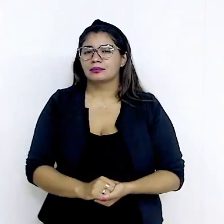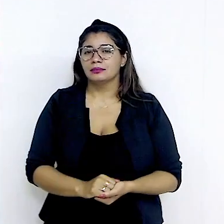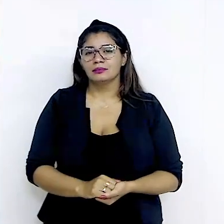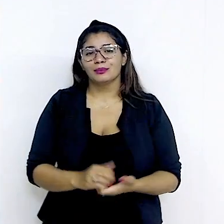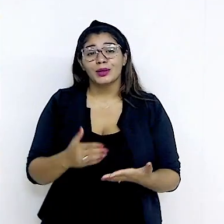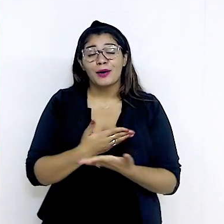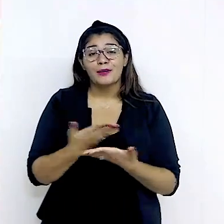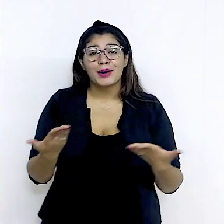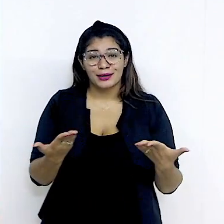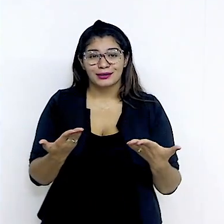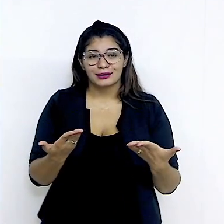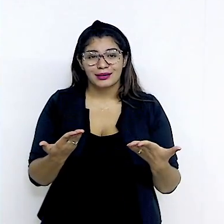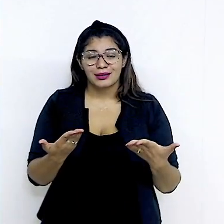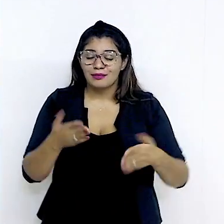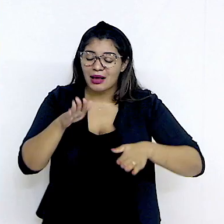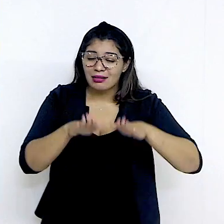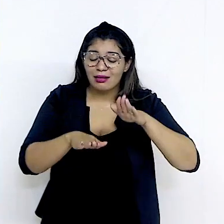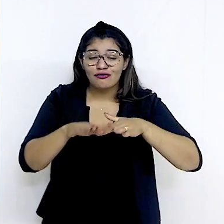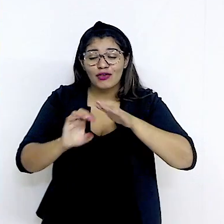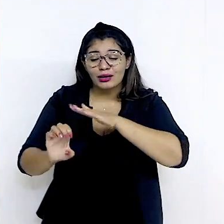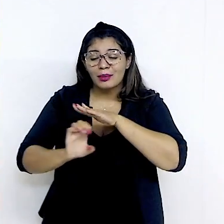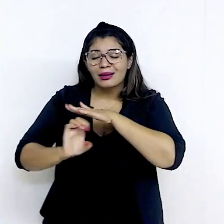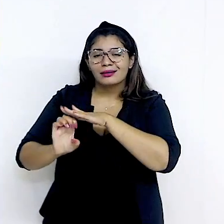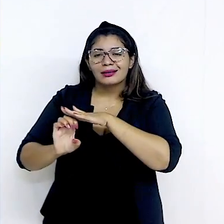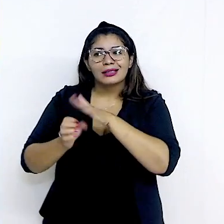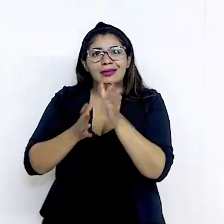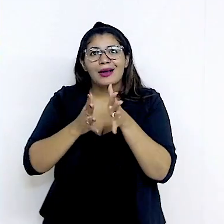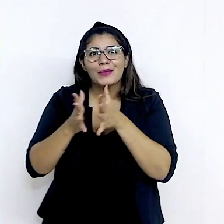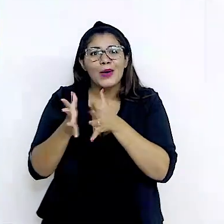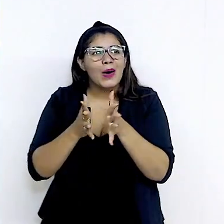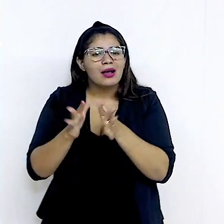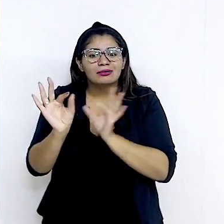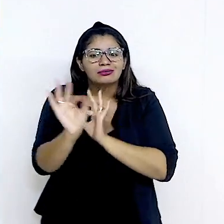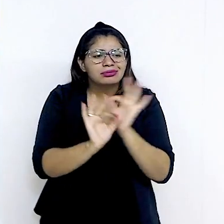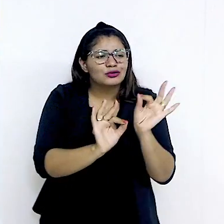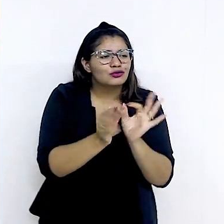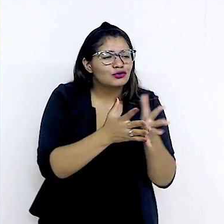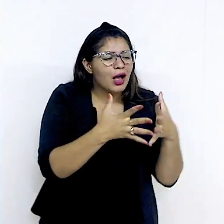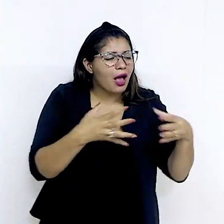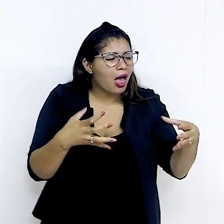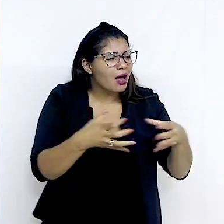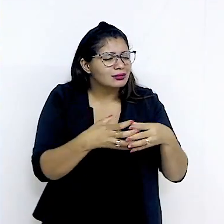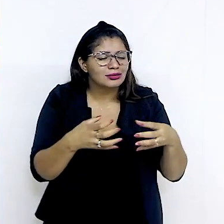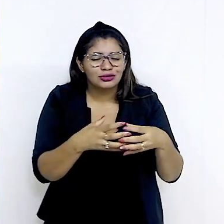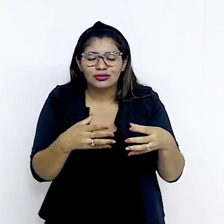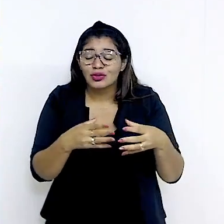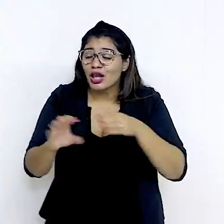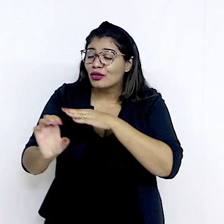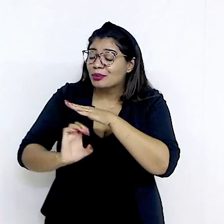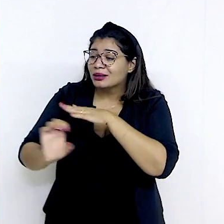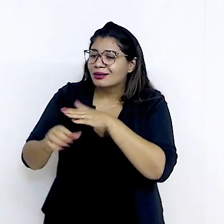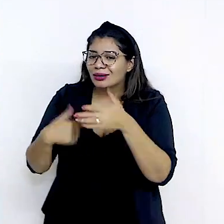Mas, de qualquer maneira, é um comércio dinâmico, mas que tem muito espaço, ainda é muito dominado pela exportação de